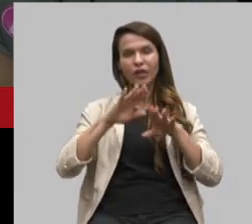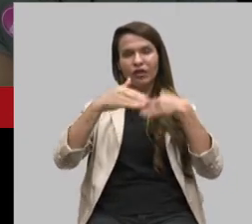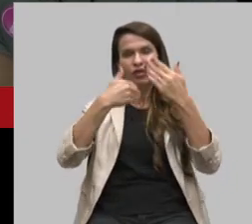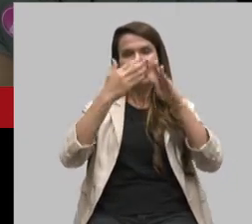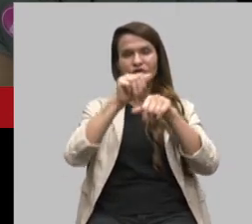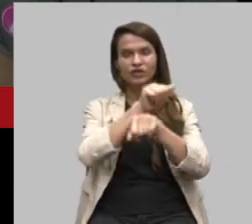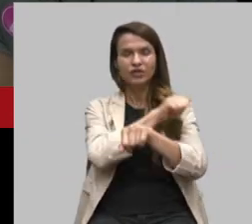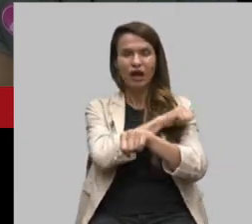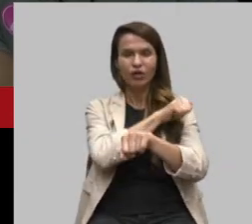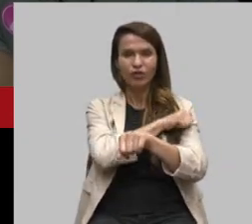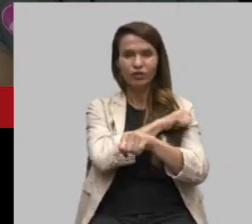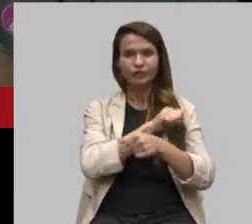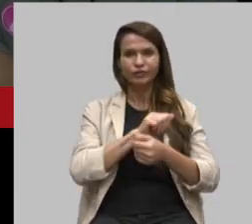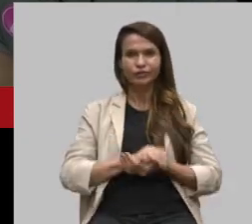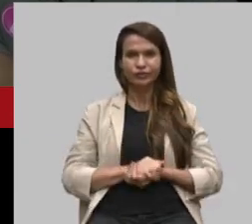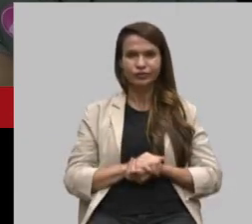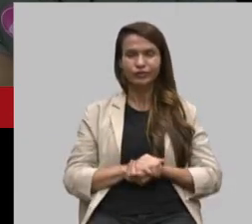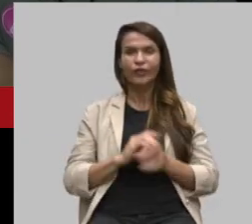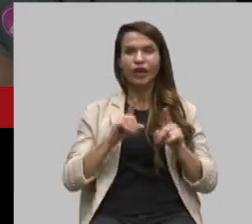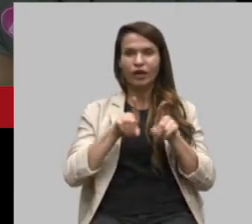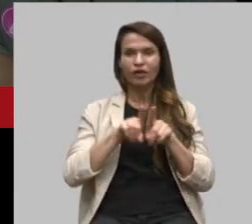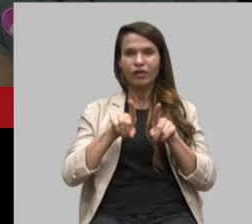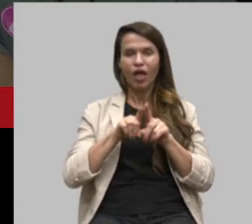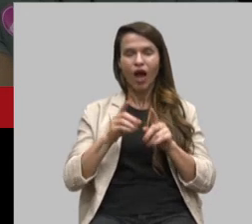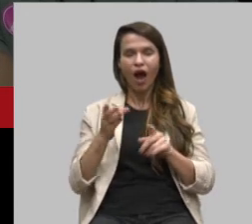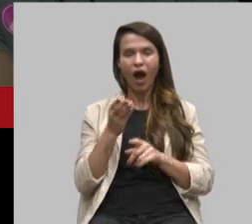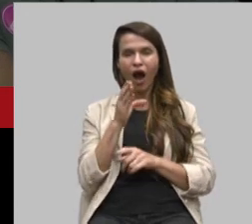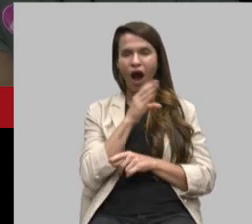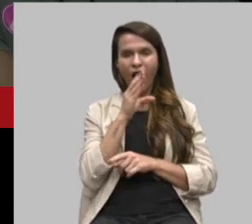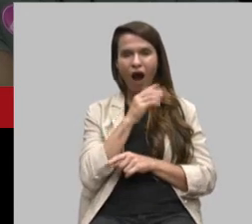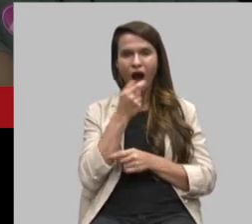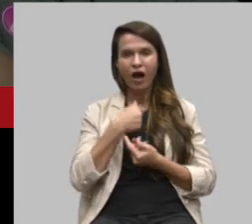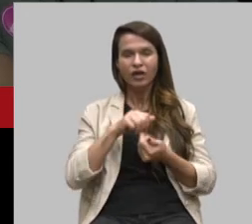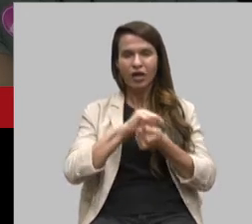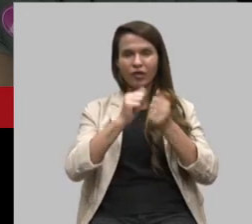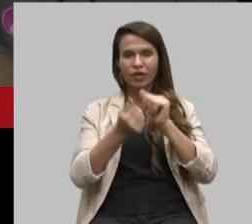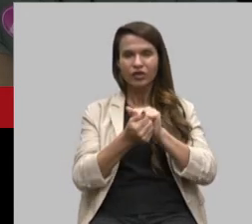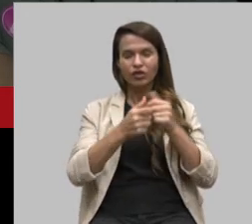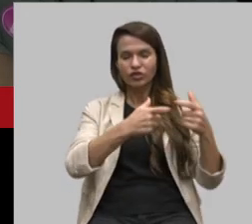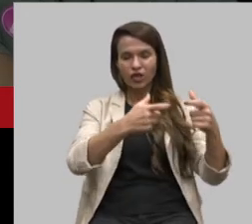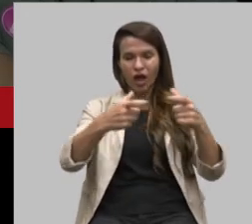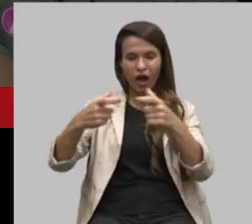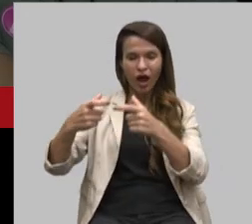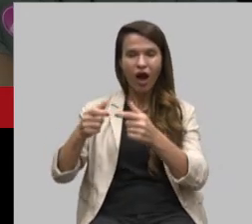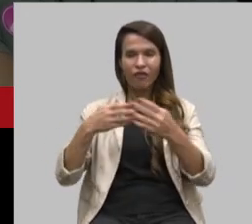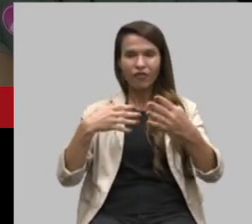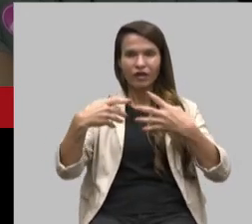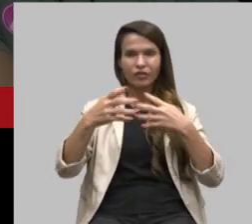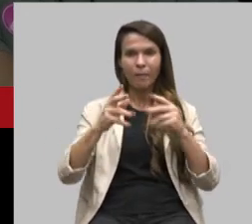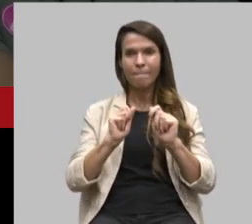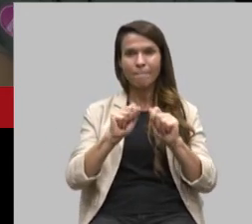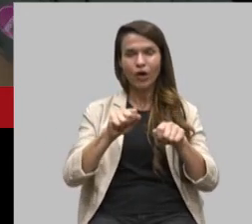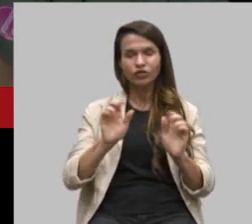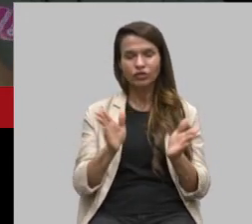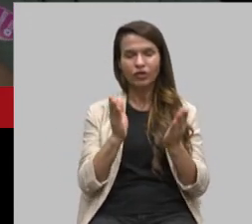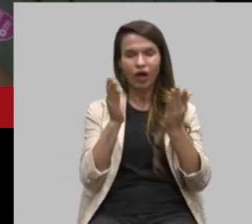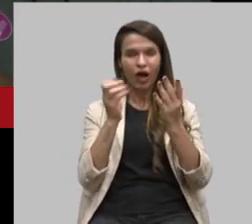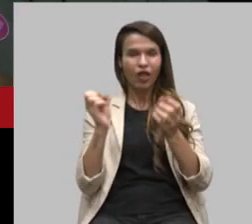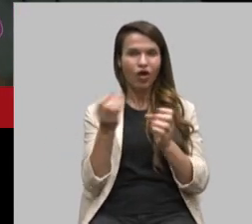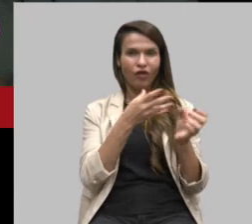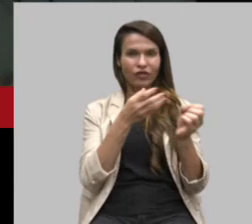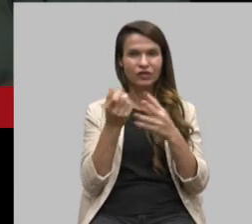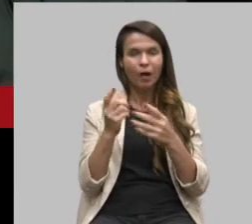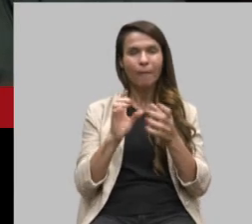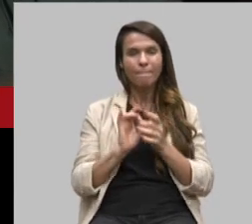alunos além da agilidade na adaptação Nessas cidades locais a flexibilização pode fomentar a Inovação permitindo que as